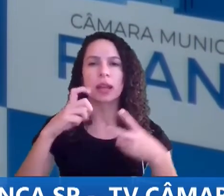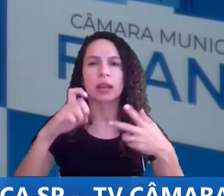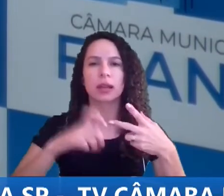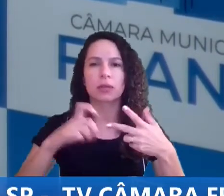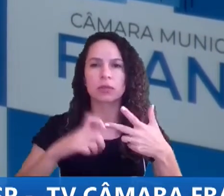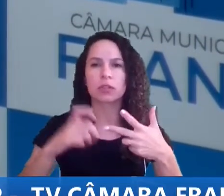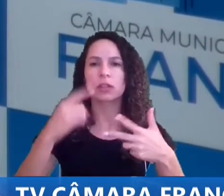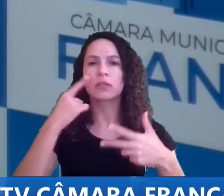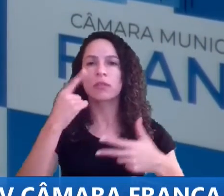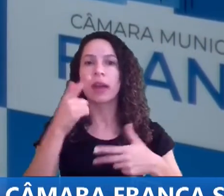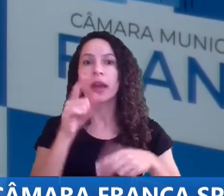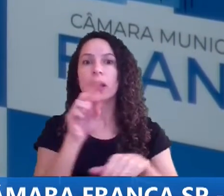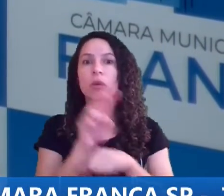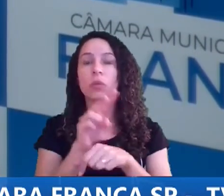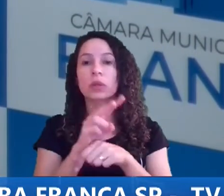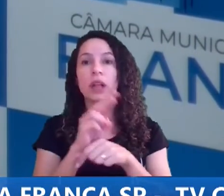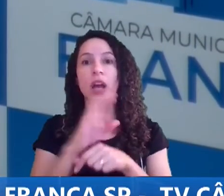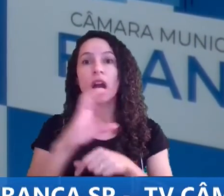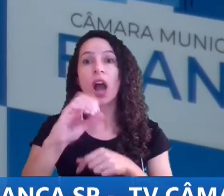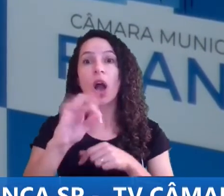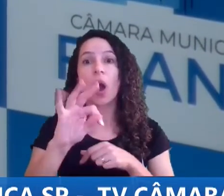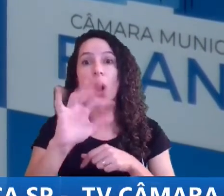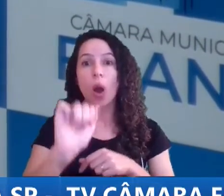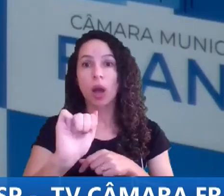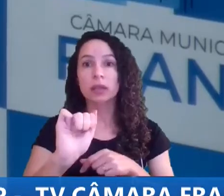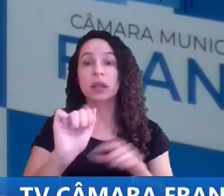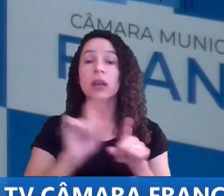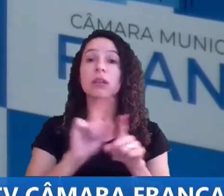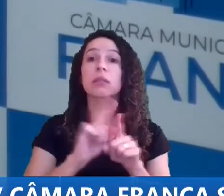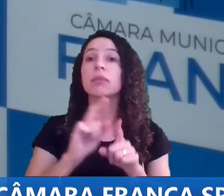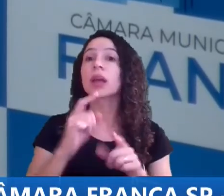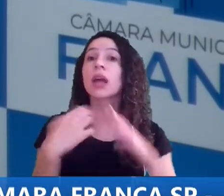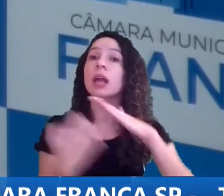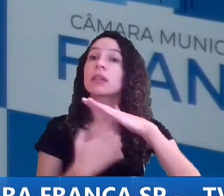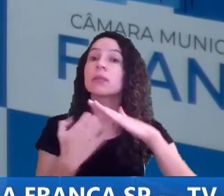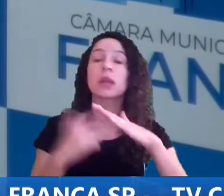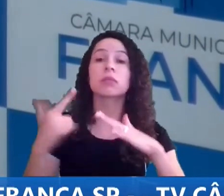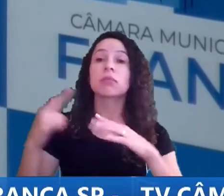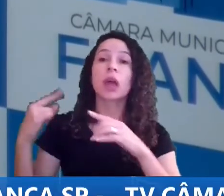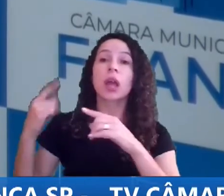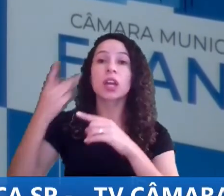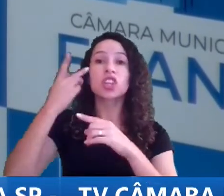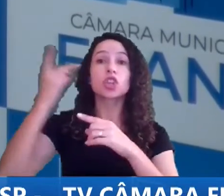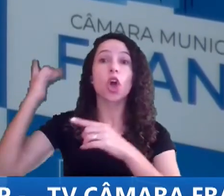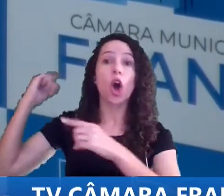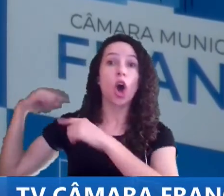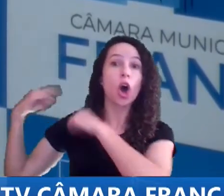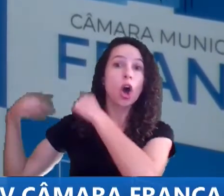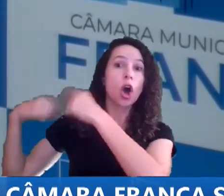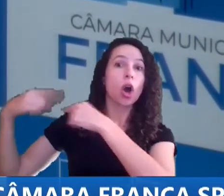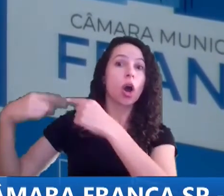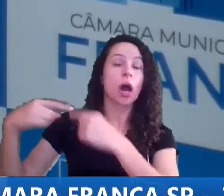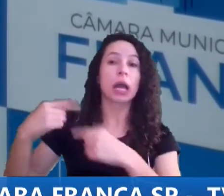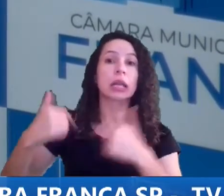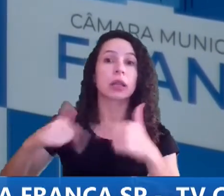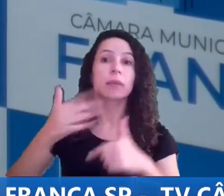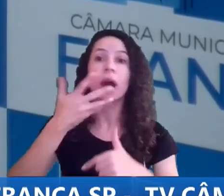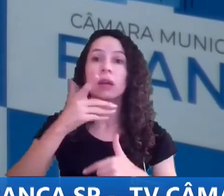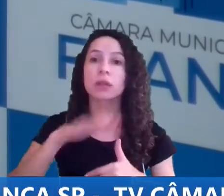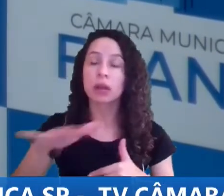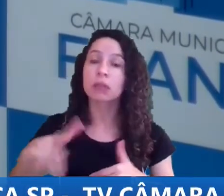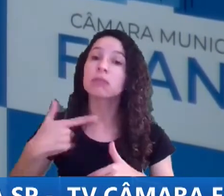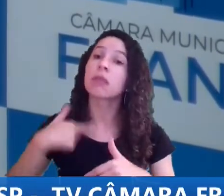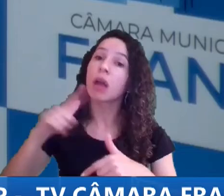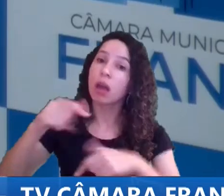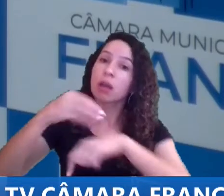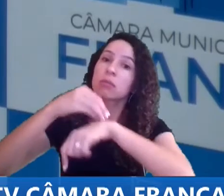que cumprem a cota, também daquelas empresas que não têm histórico de exploração de trabalho infantil. Eu acho que seja uma boa sugestão, né? Que o Ministério do